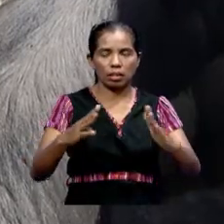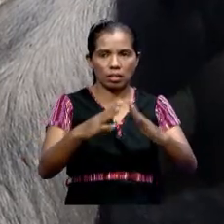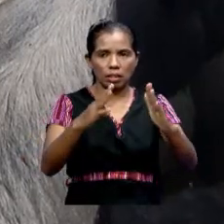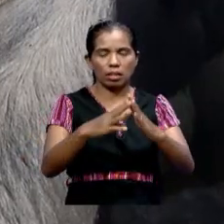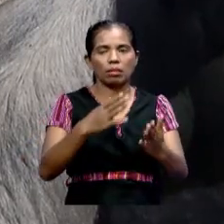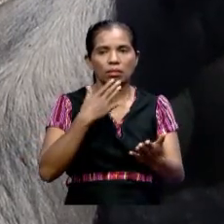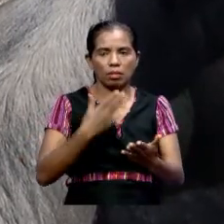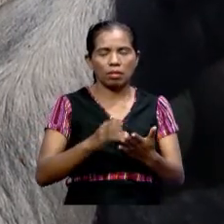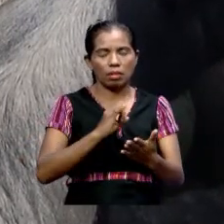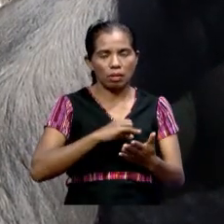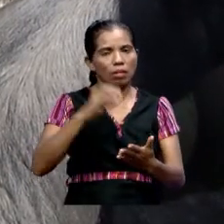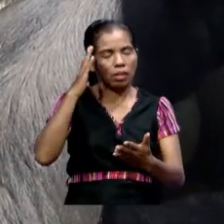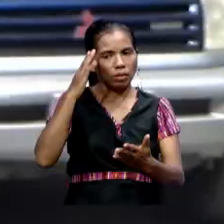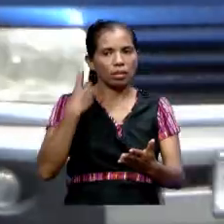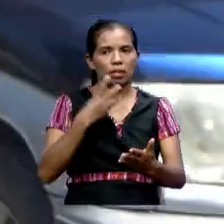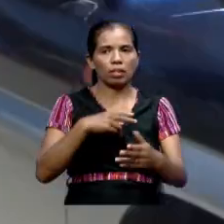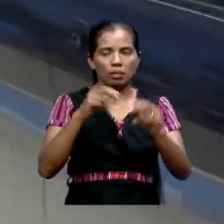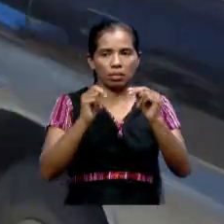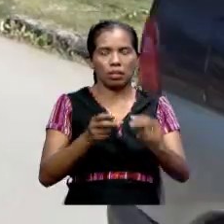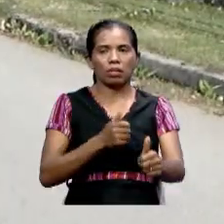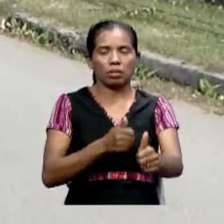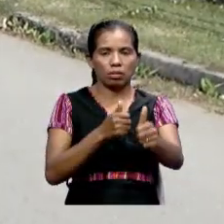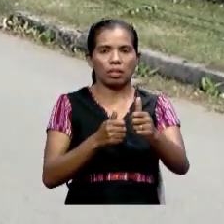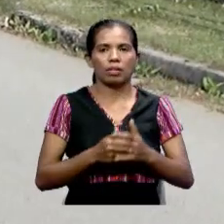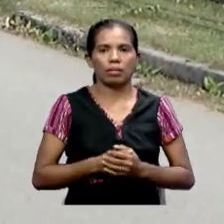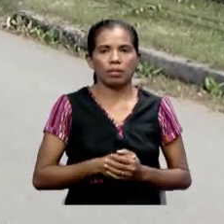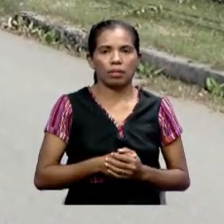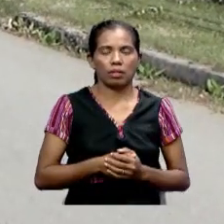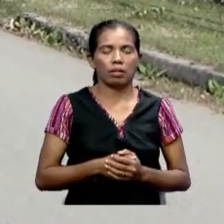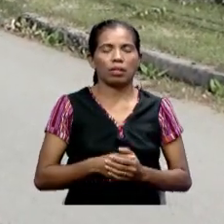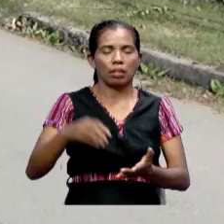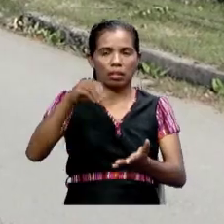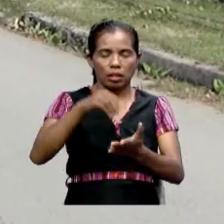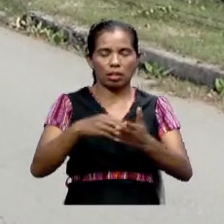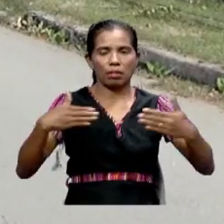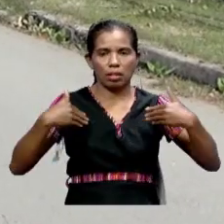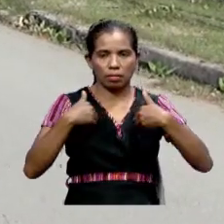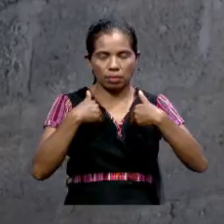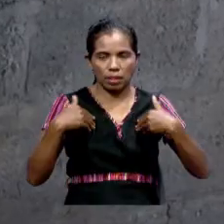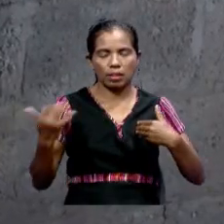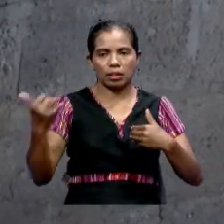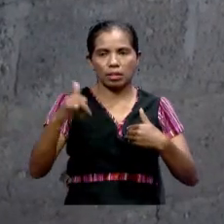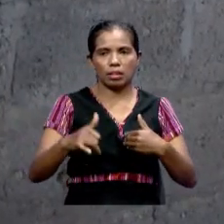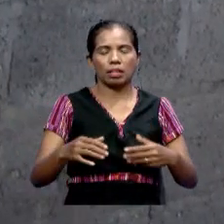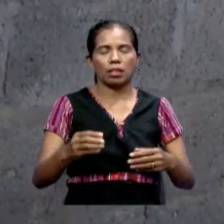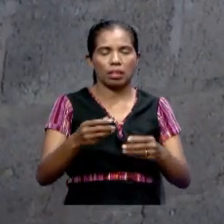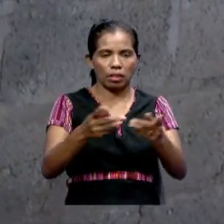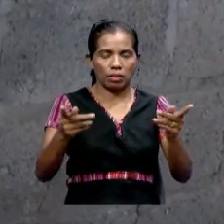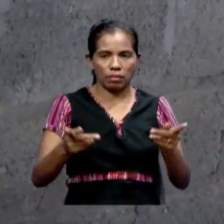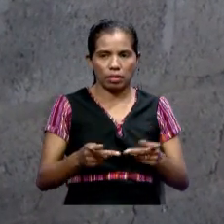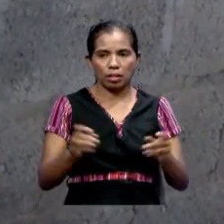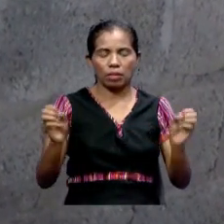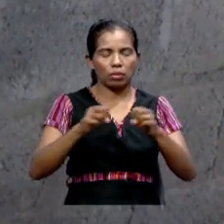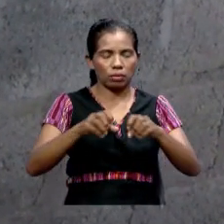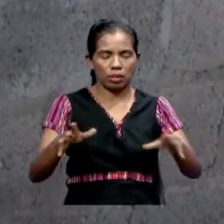organizado, hone ita mos tem ki cumpri para atu tau animal sira iha ne fate. La os usik animal